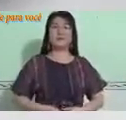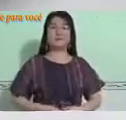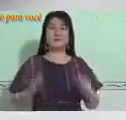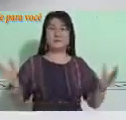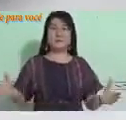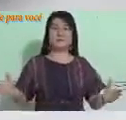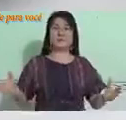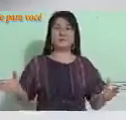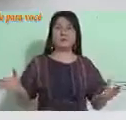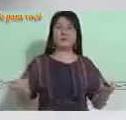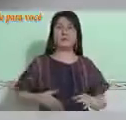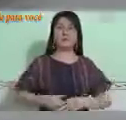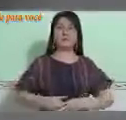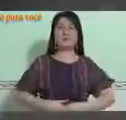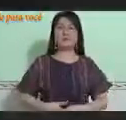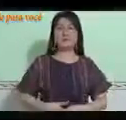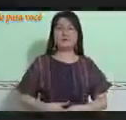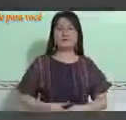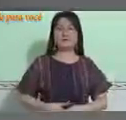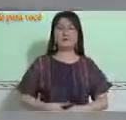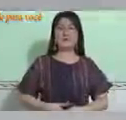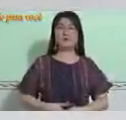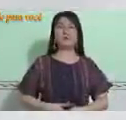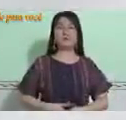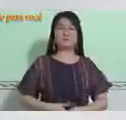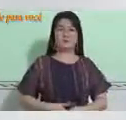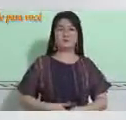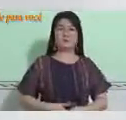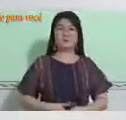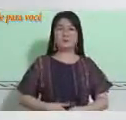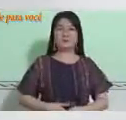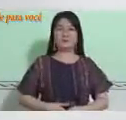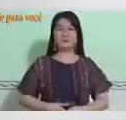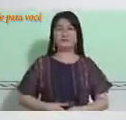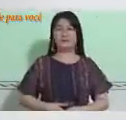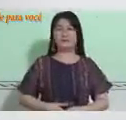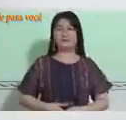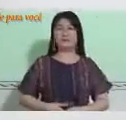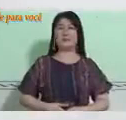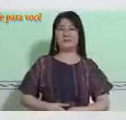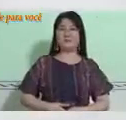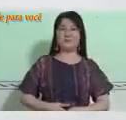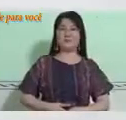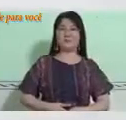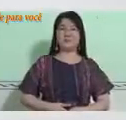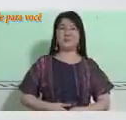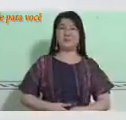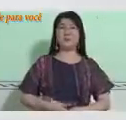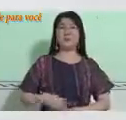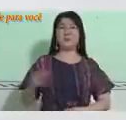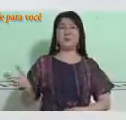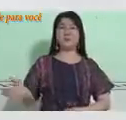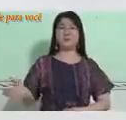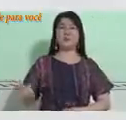DORNCCLAASQUETODEMCAUSARTREMOR. Quando os tremores não são provocados por nenhuma das situações anteriores, vírgula, ou quando os se tornam persistentes e